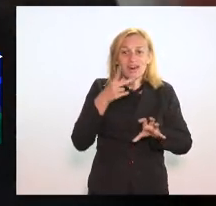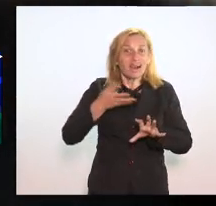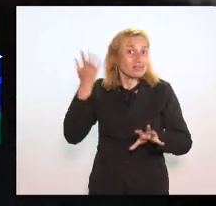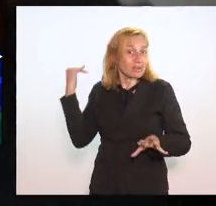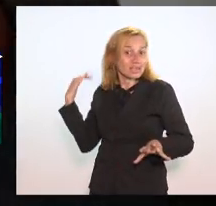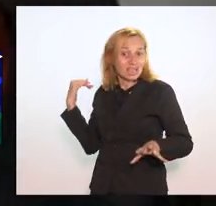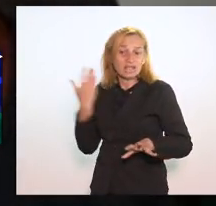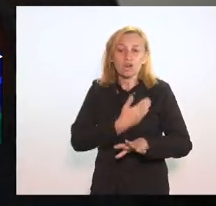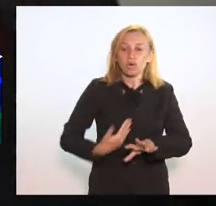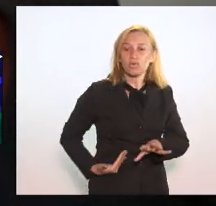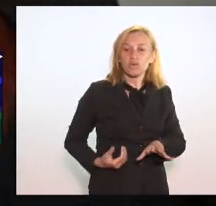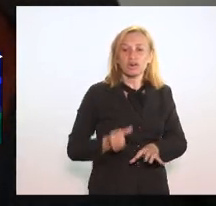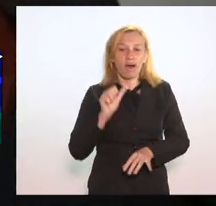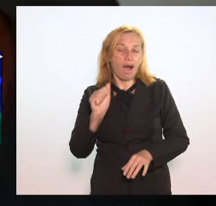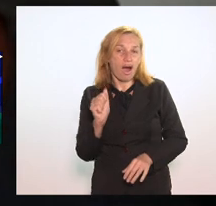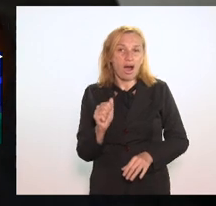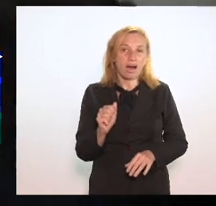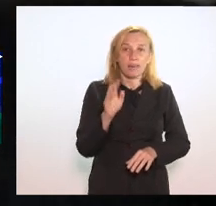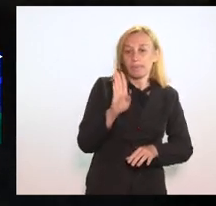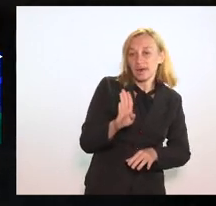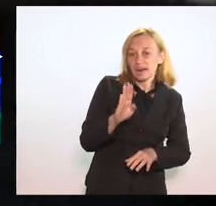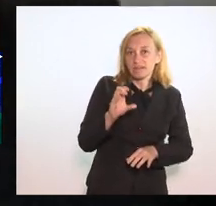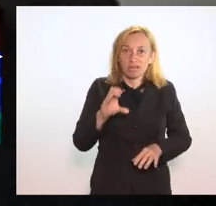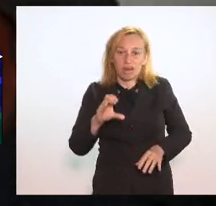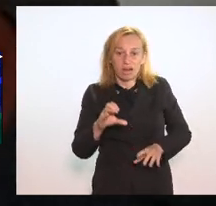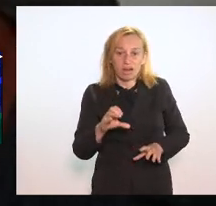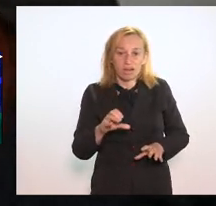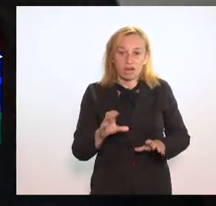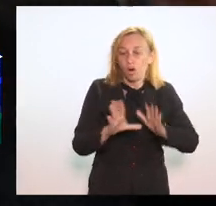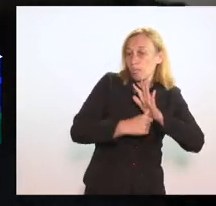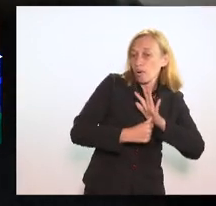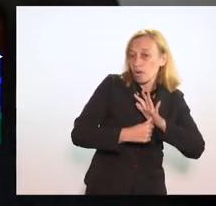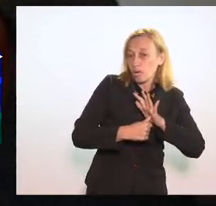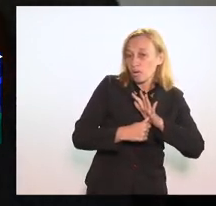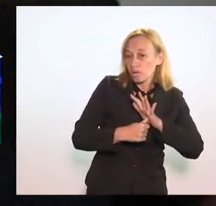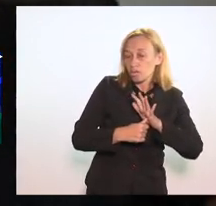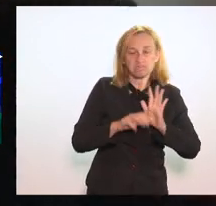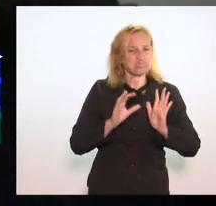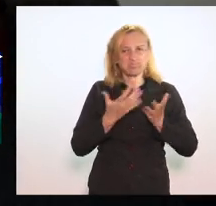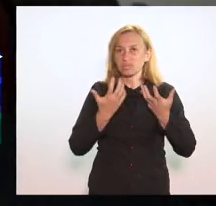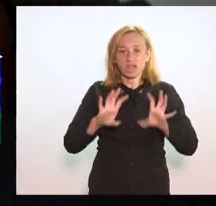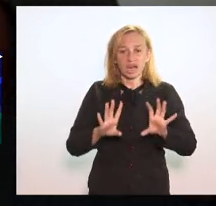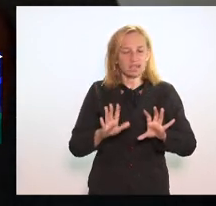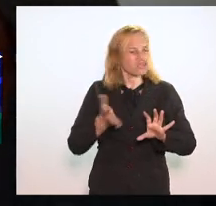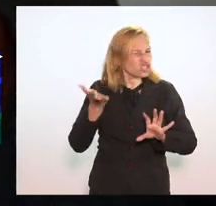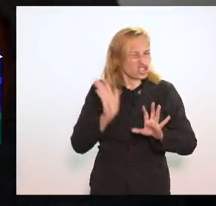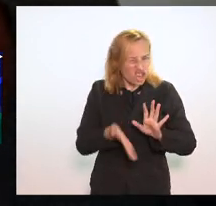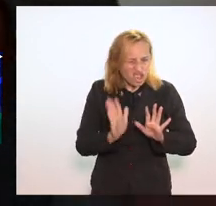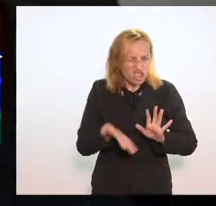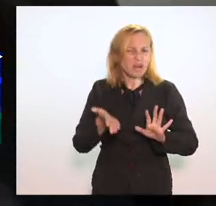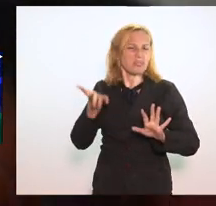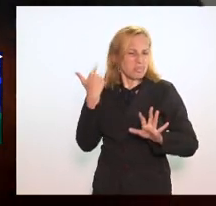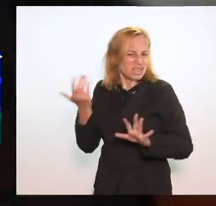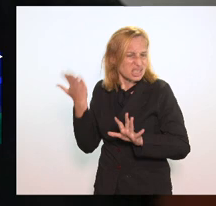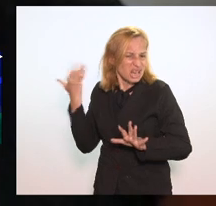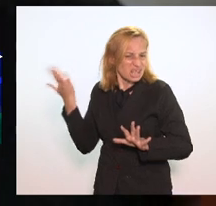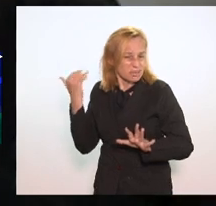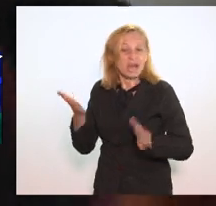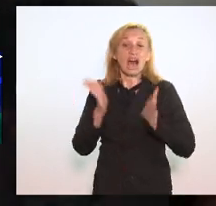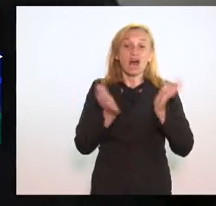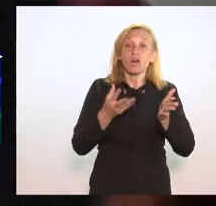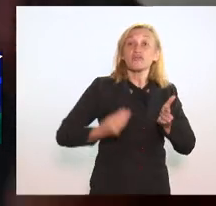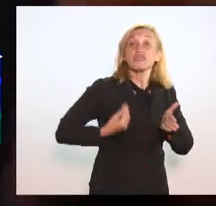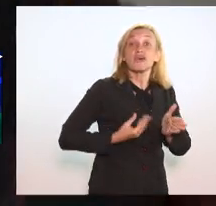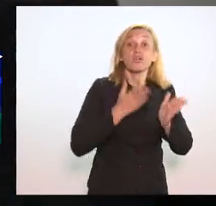aqui no governo do Hillsong que o pedir uma ficou boa que o Gabriel rosto já foi passado eu quero viver o presente